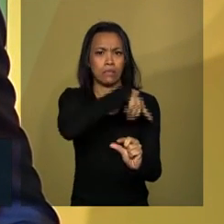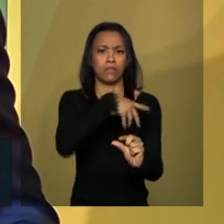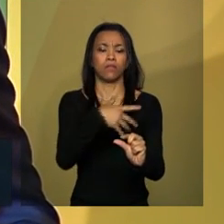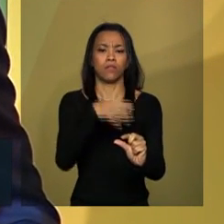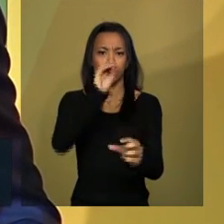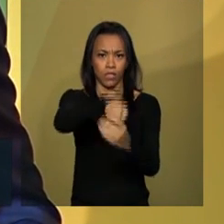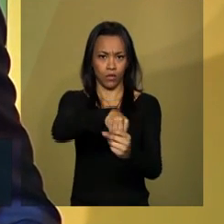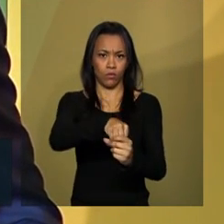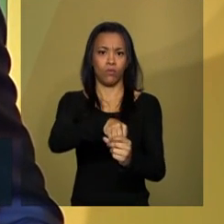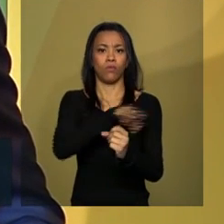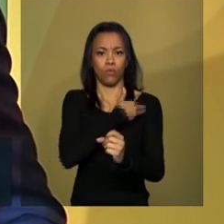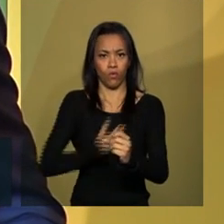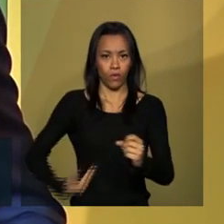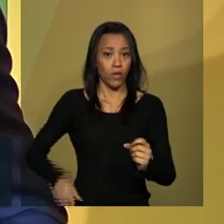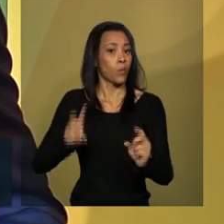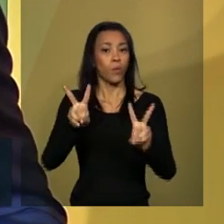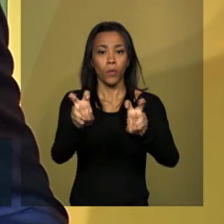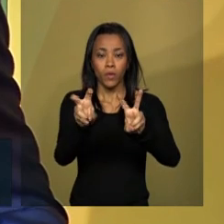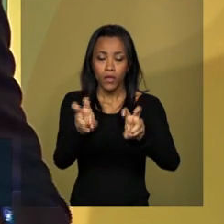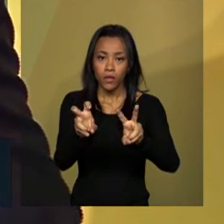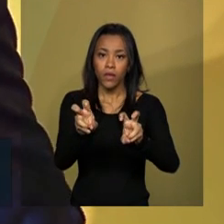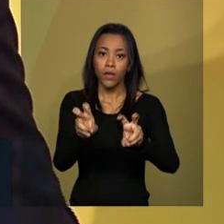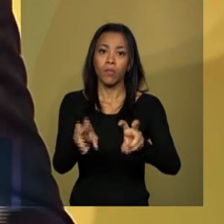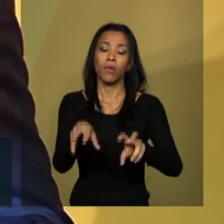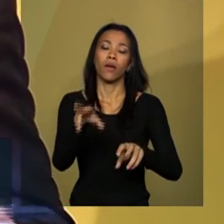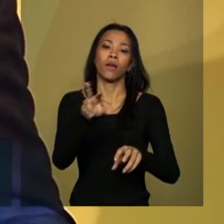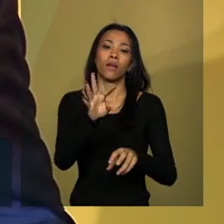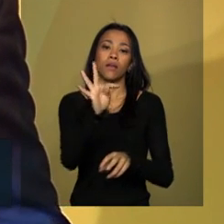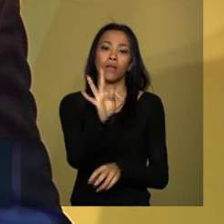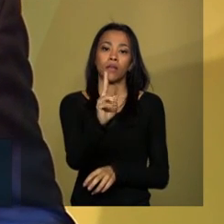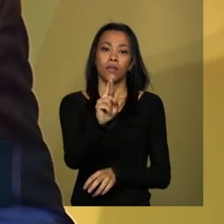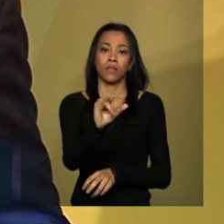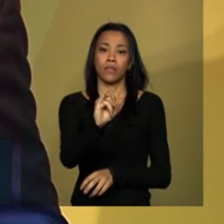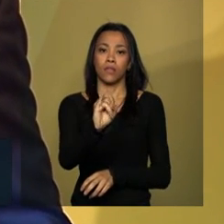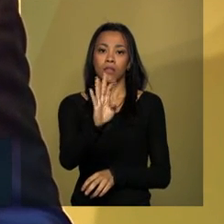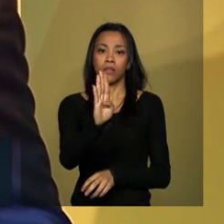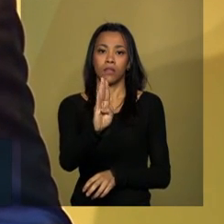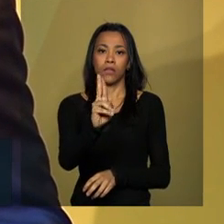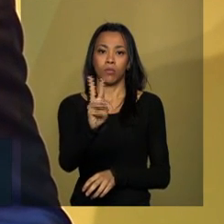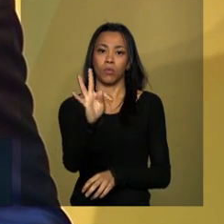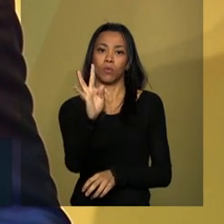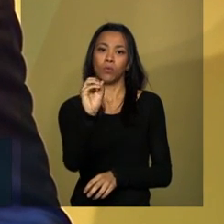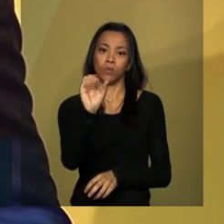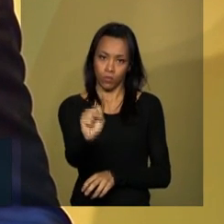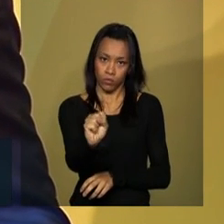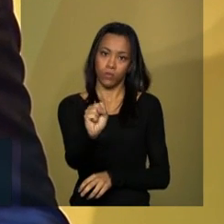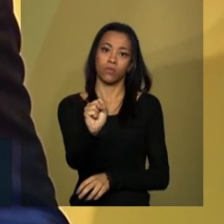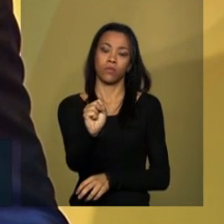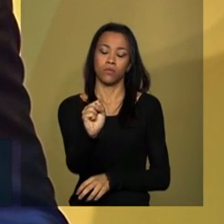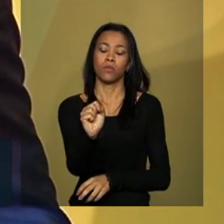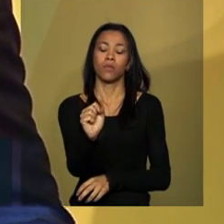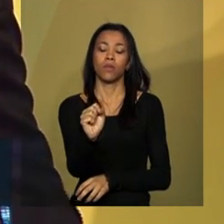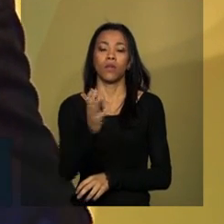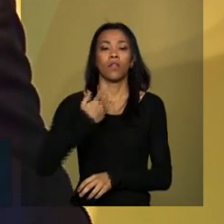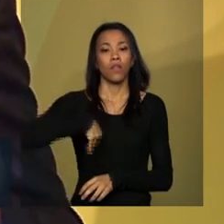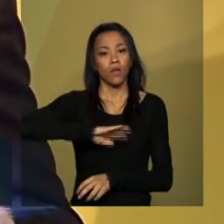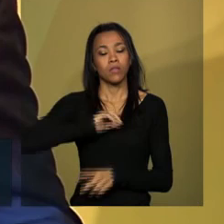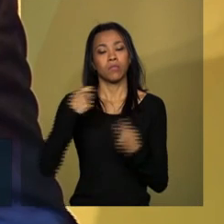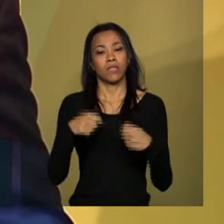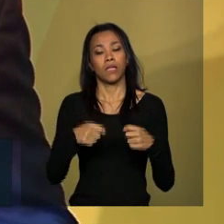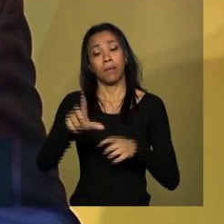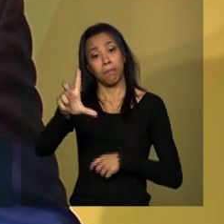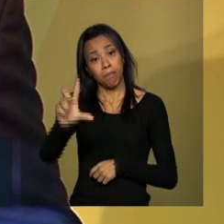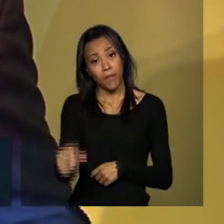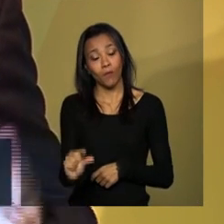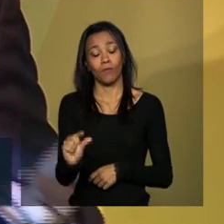já vamos ter um ganho de produtividade tremendo, ou seja, precisaremos menos